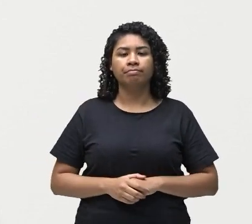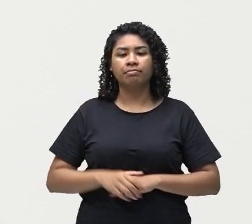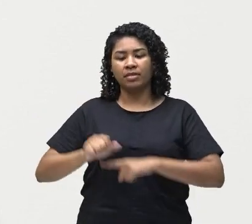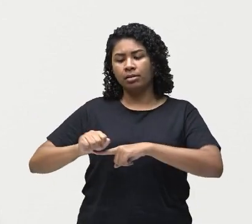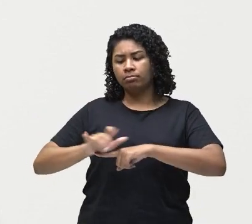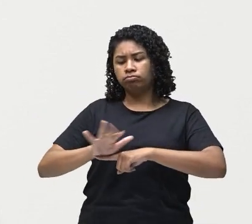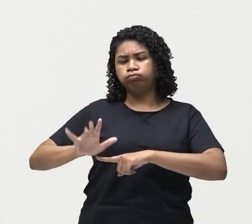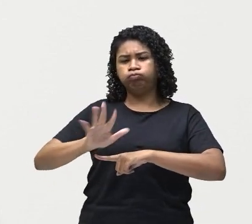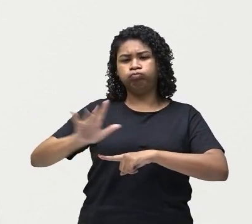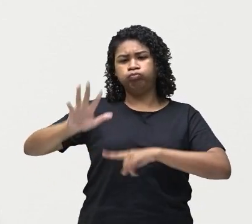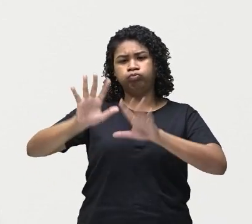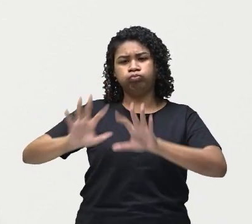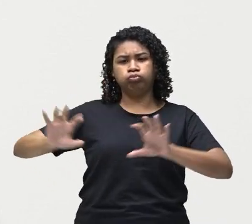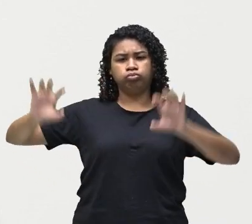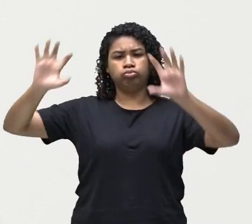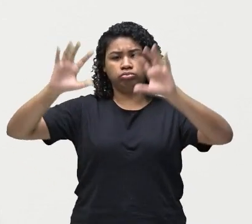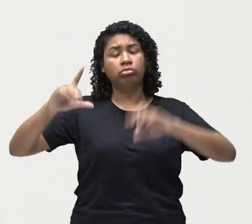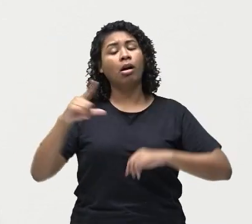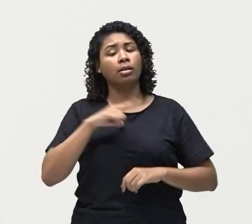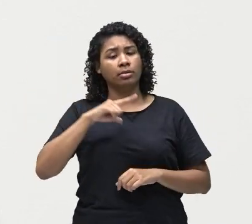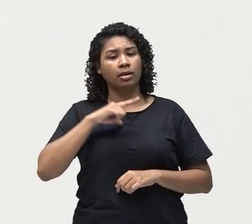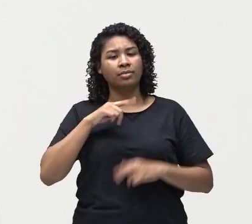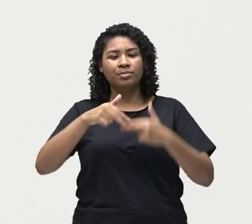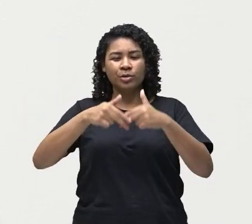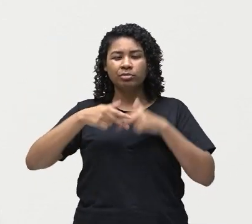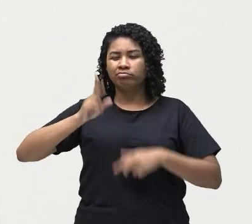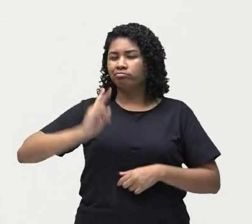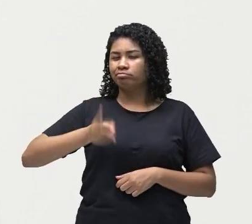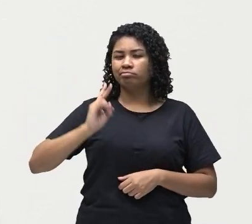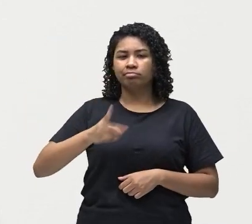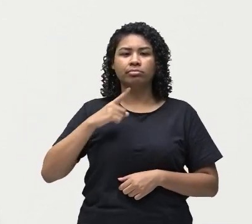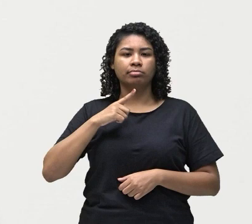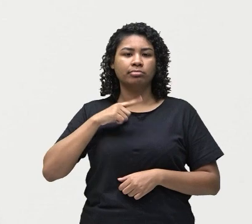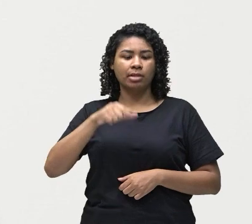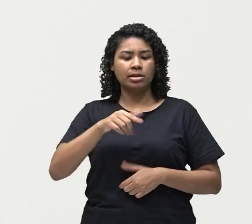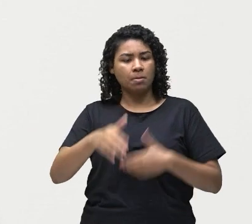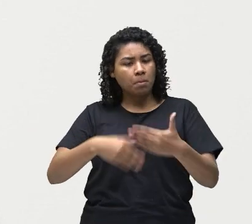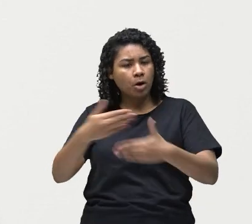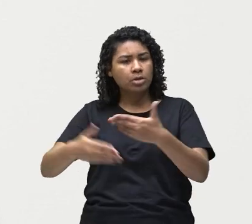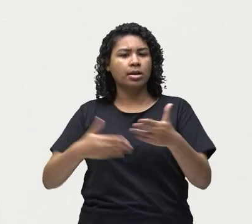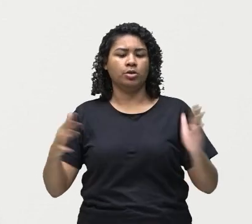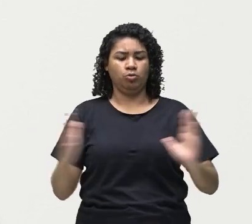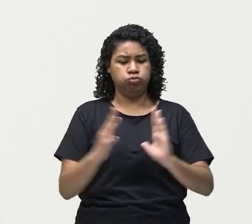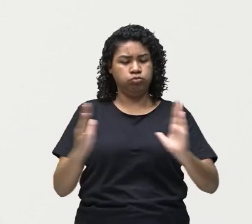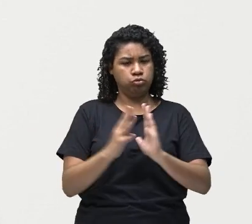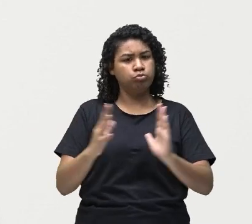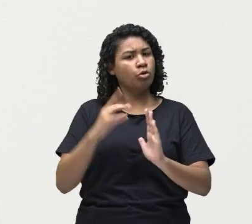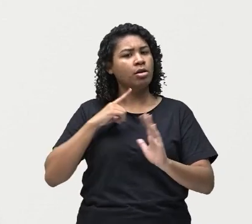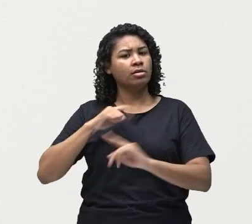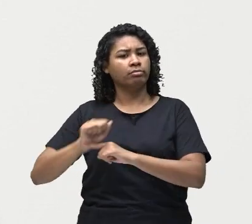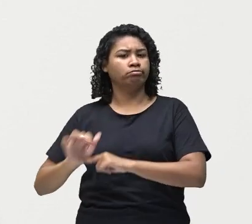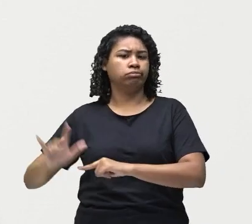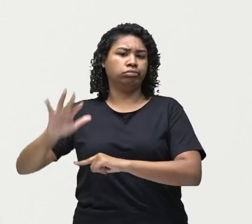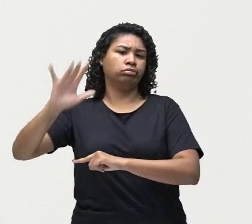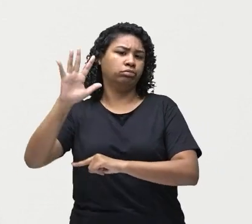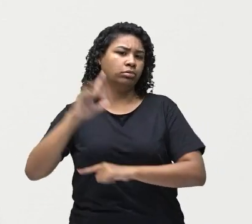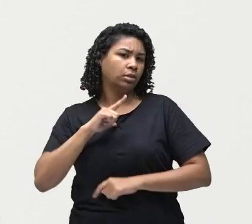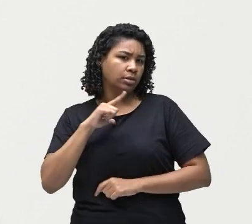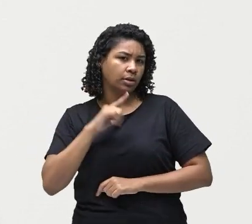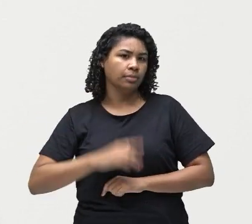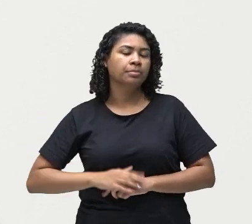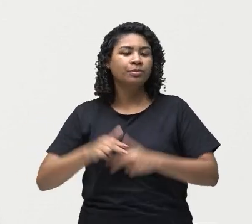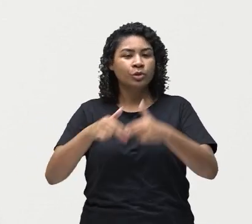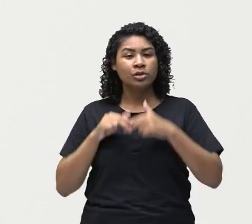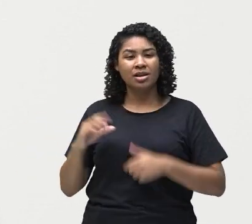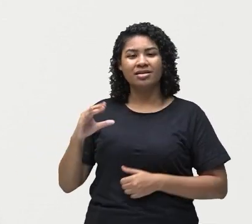os gases de escape né tudo aquilo que restou do processo de combustão tá então quando a gente fala desse ciclo a gente